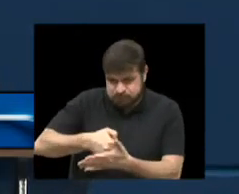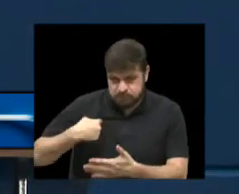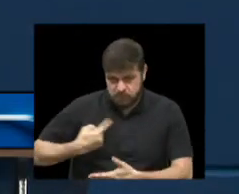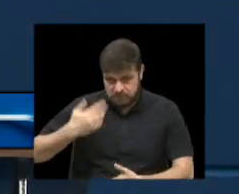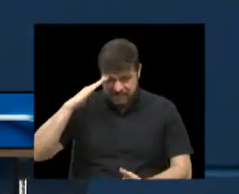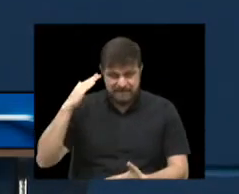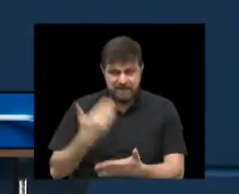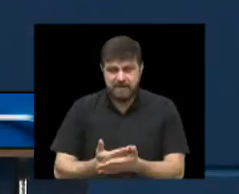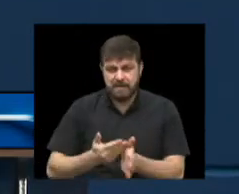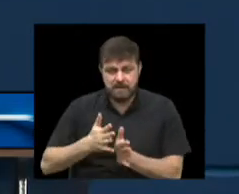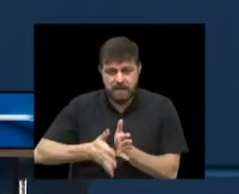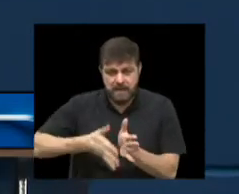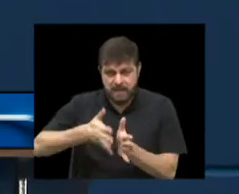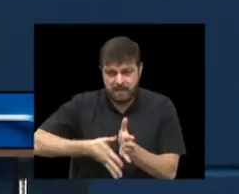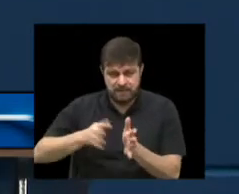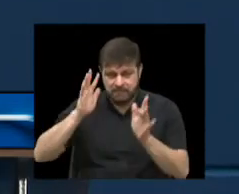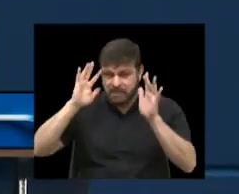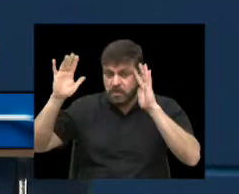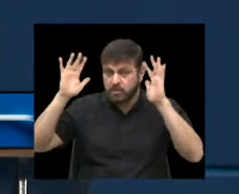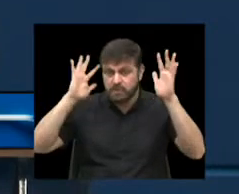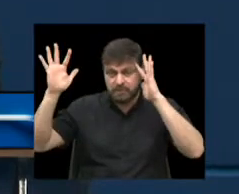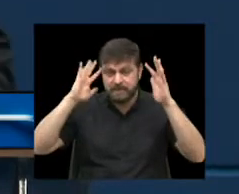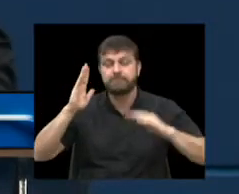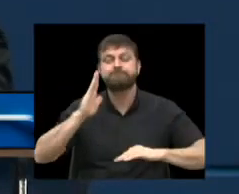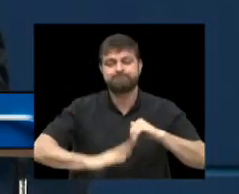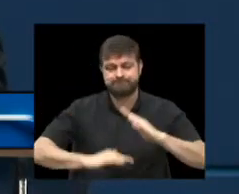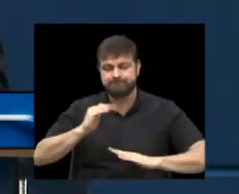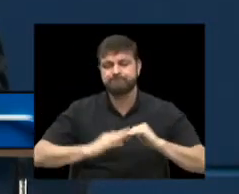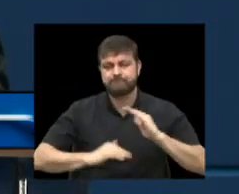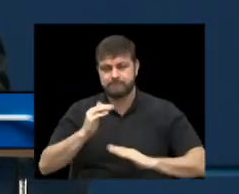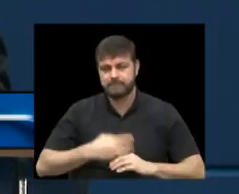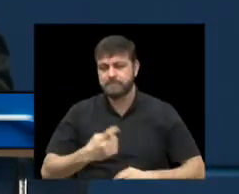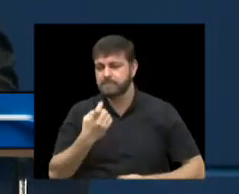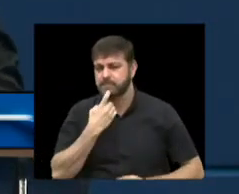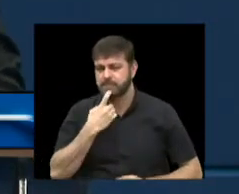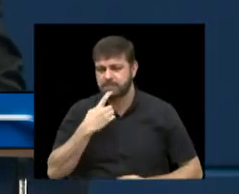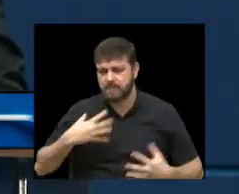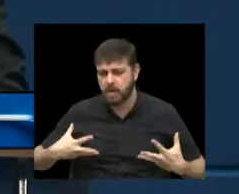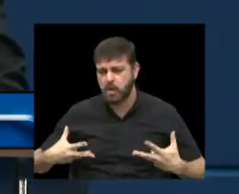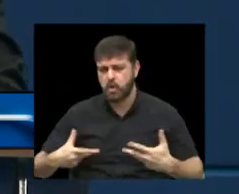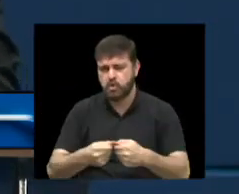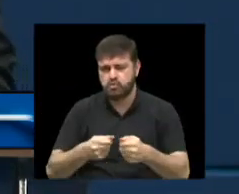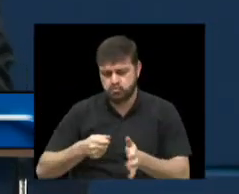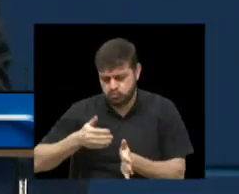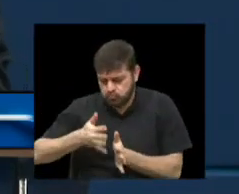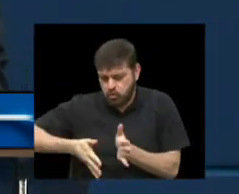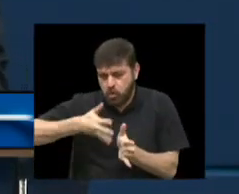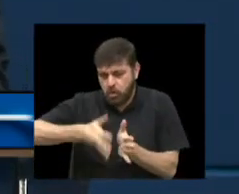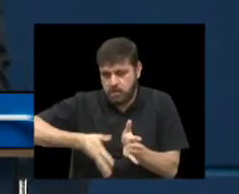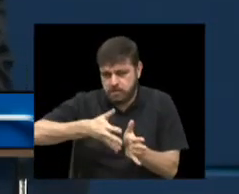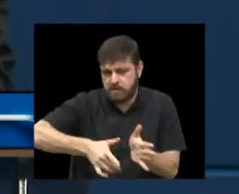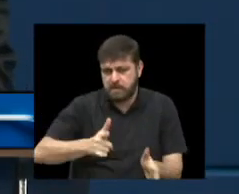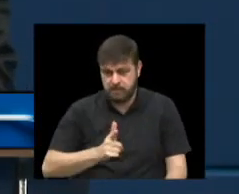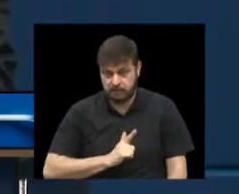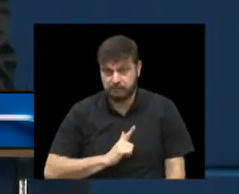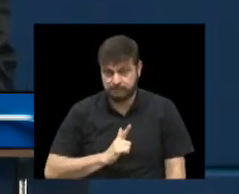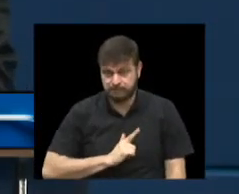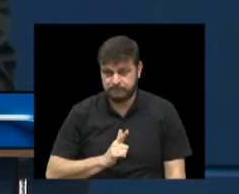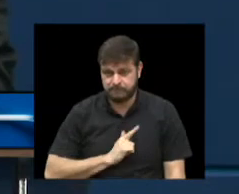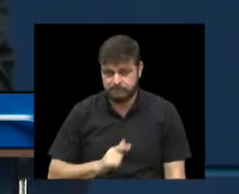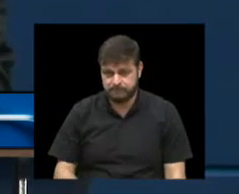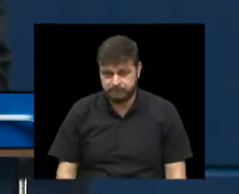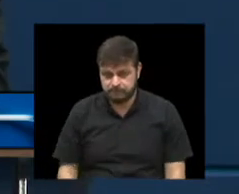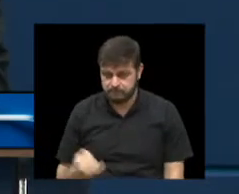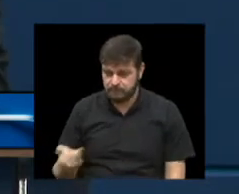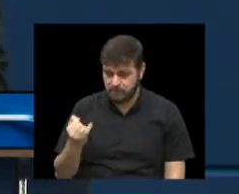trem sairá do papel e se tornará realidade para toda a cidade de Campinas. É importante também salientar que estes